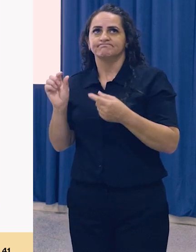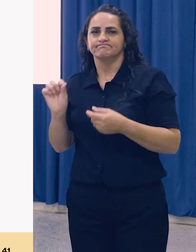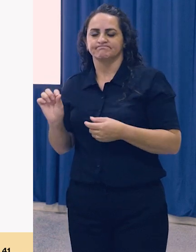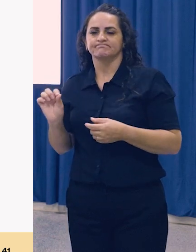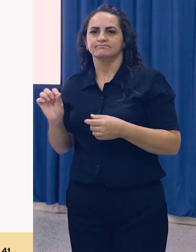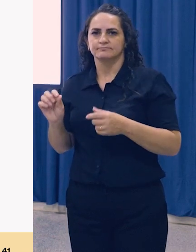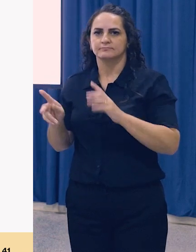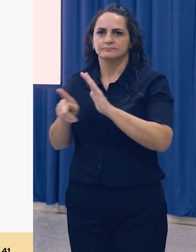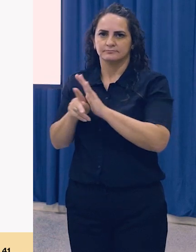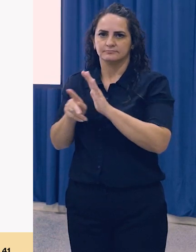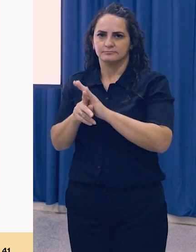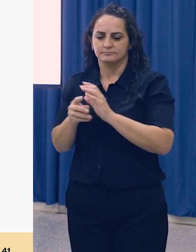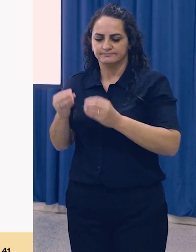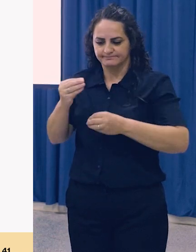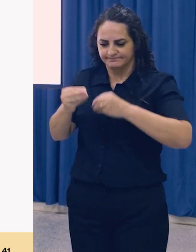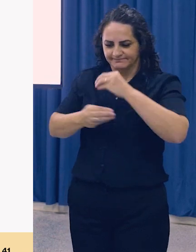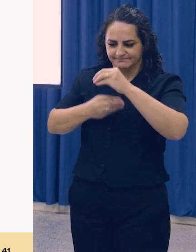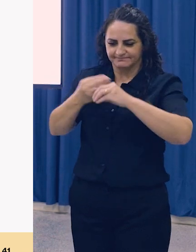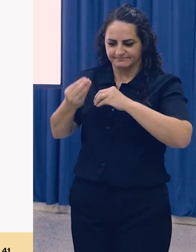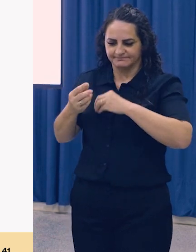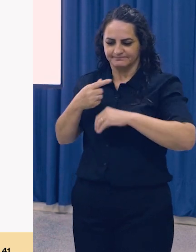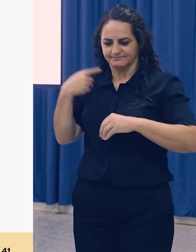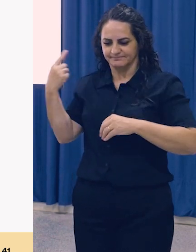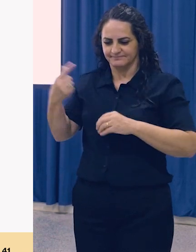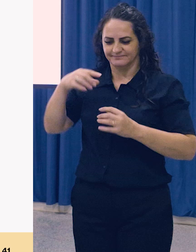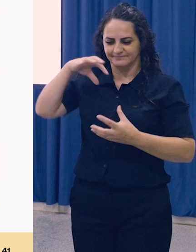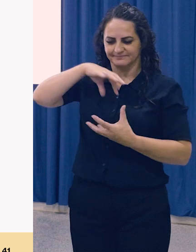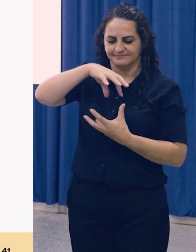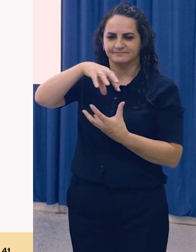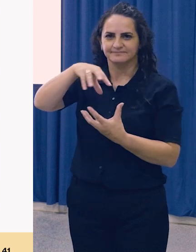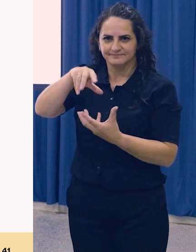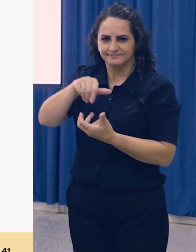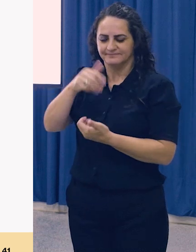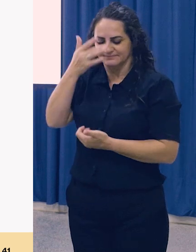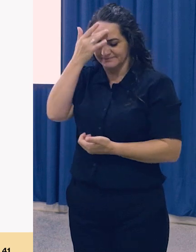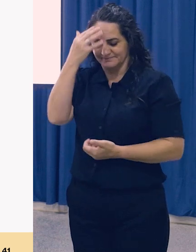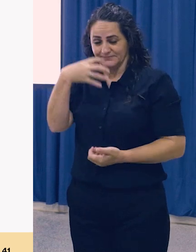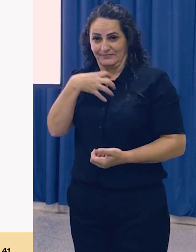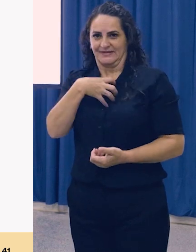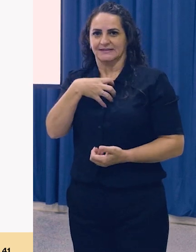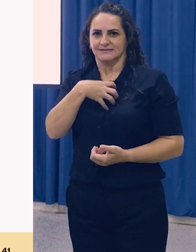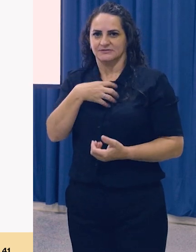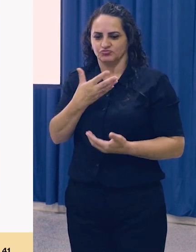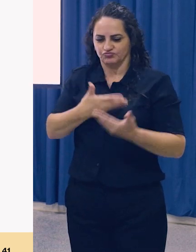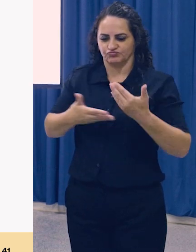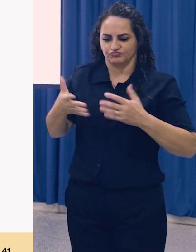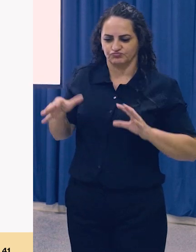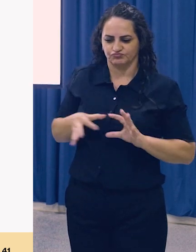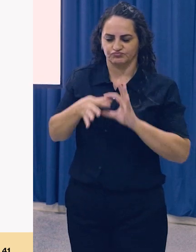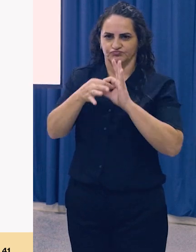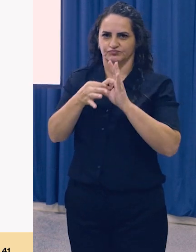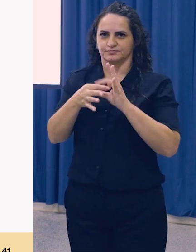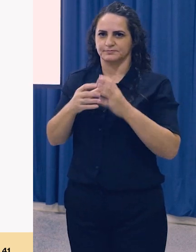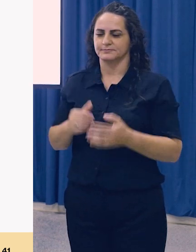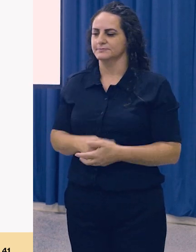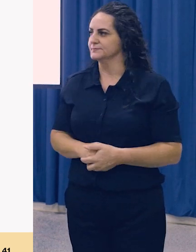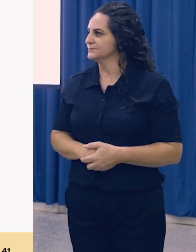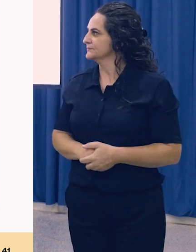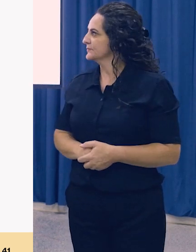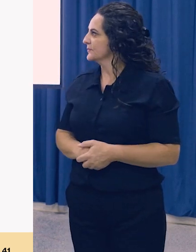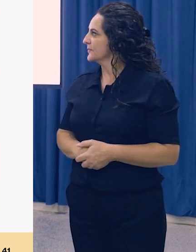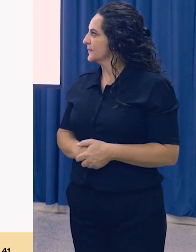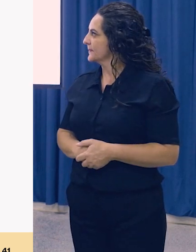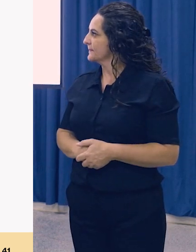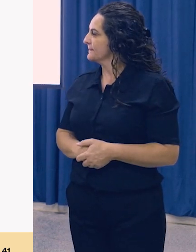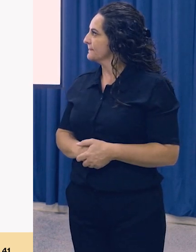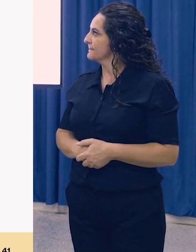essa narrativa para o nosso mundo, para fazer a pessoa se sentir dentro da narrativa também. Deixa eu só voltar um pouquinho.